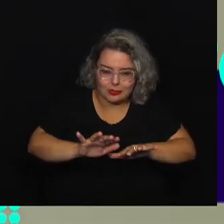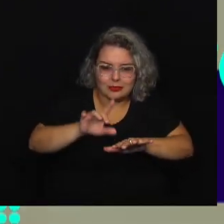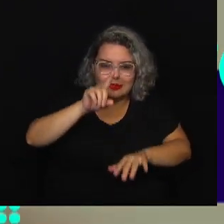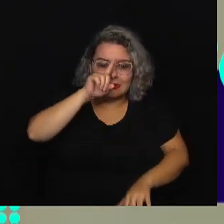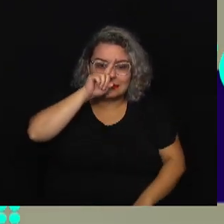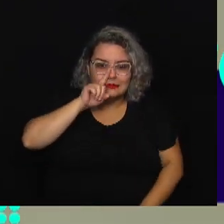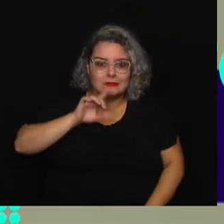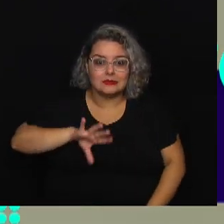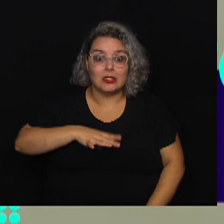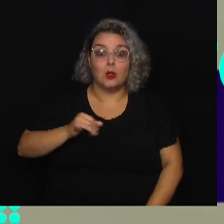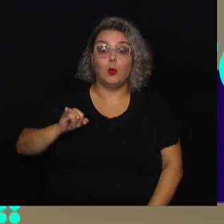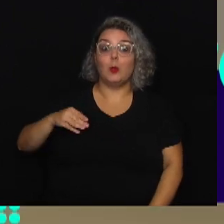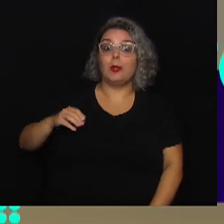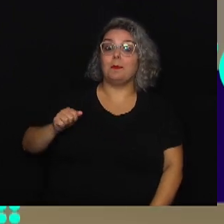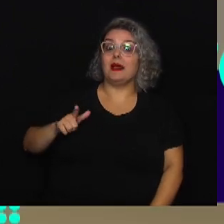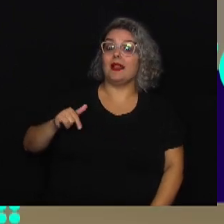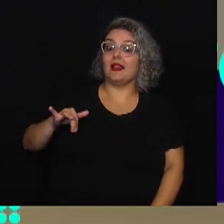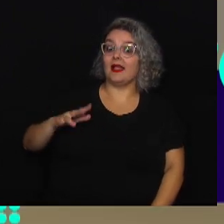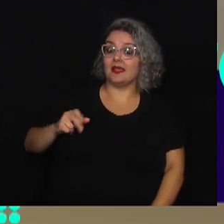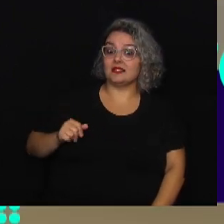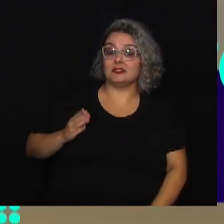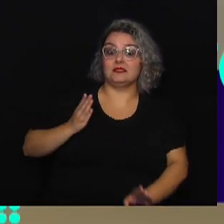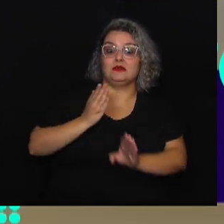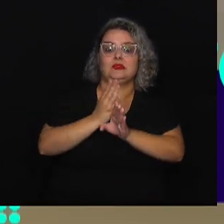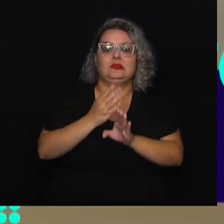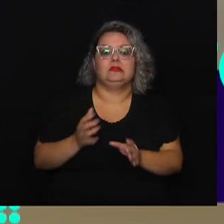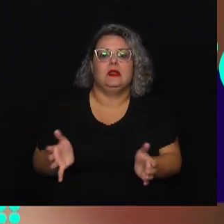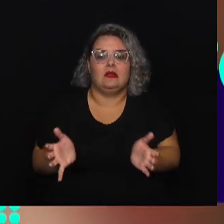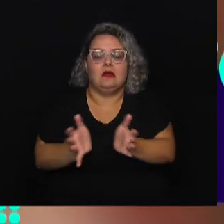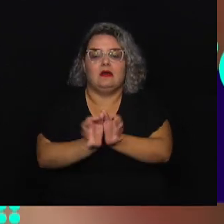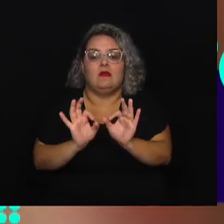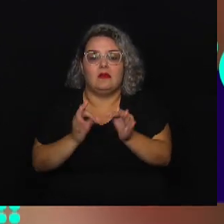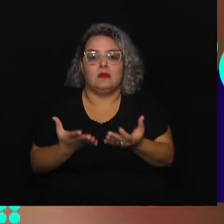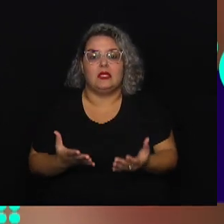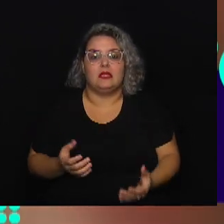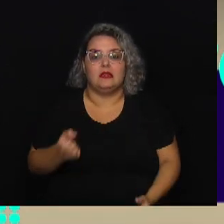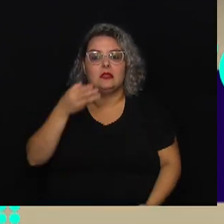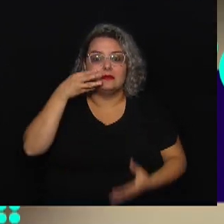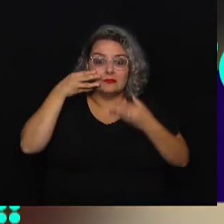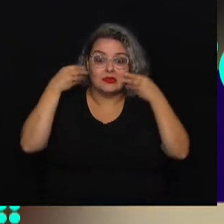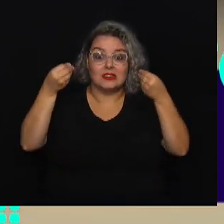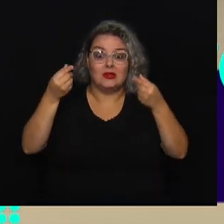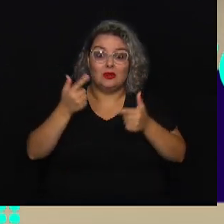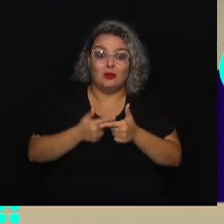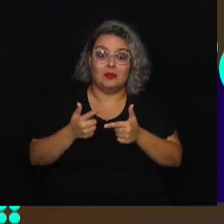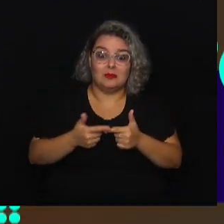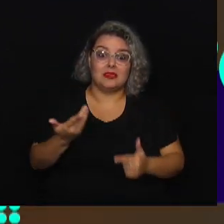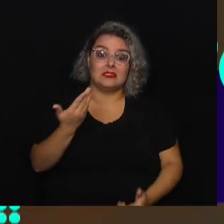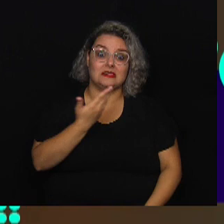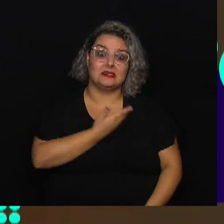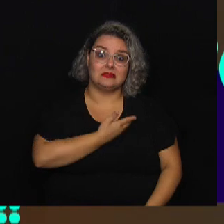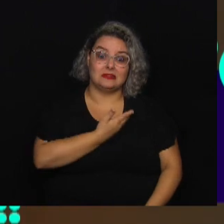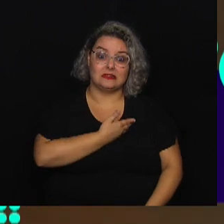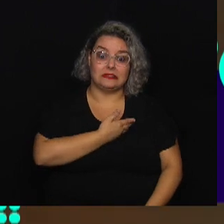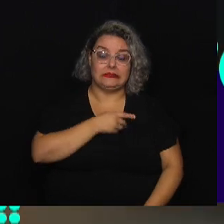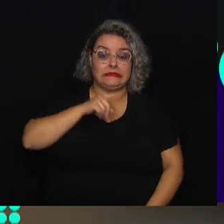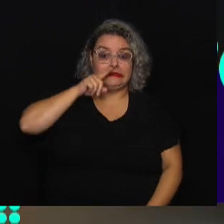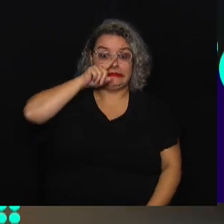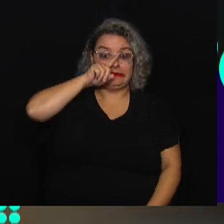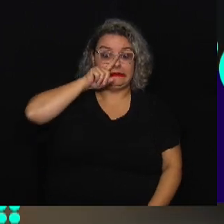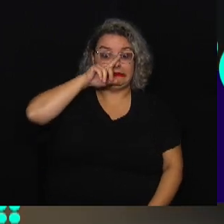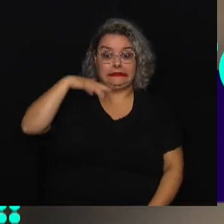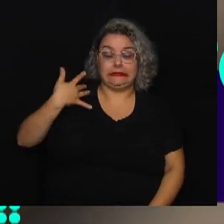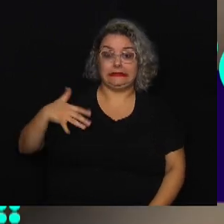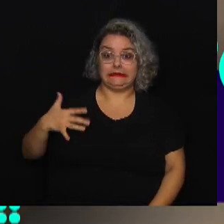aos Himalaias e encontrar o ninho do tigre. O problema é que essa incrível amizade corre grande perigo, pois